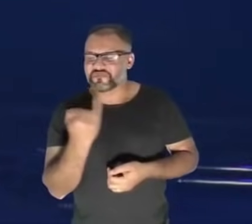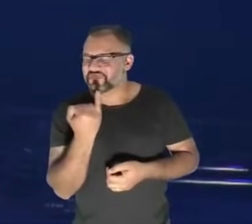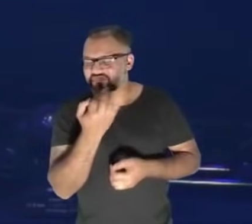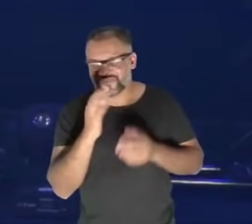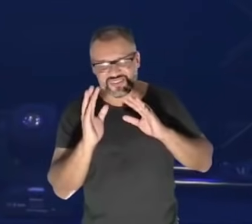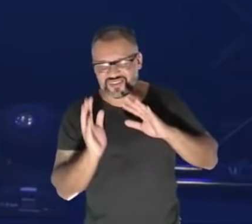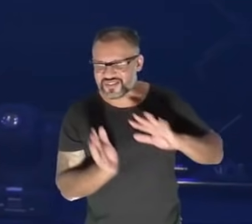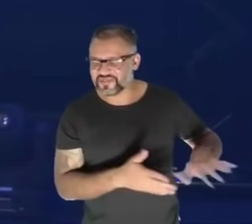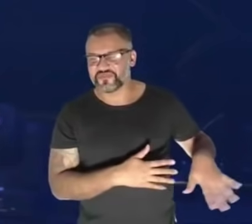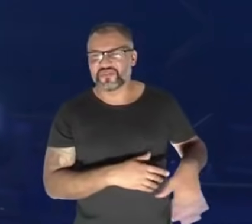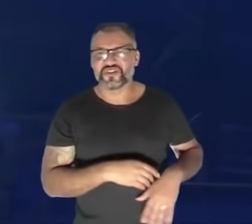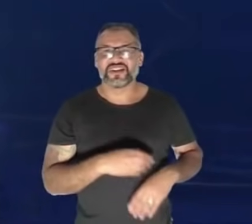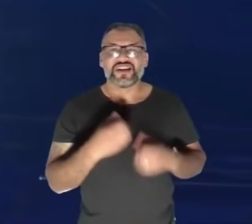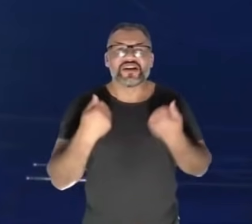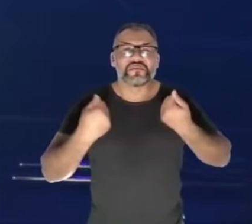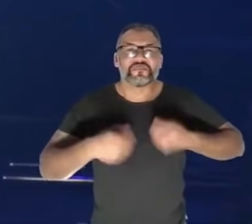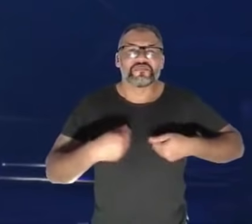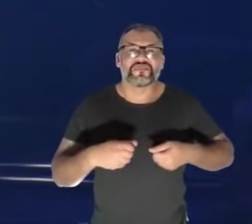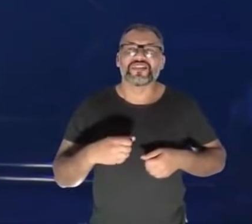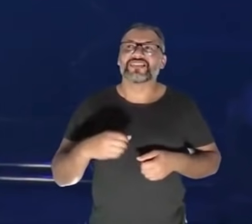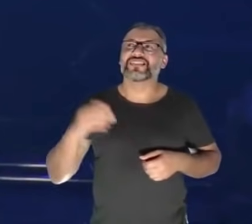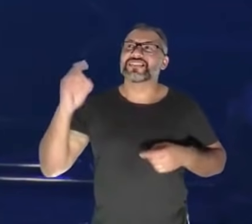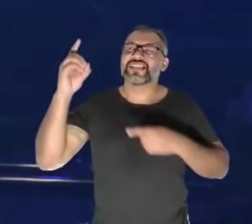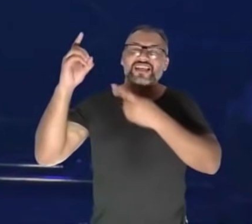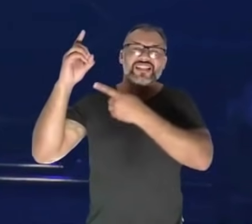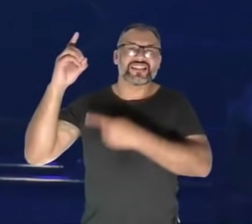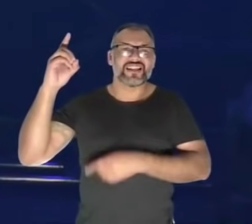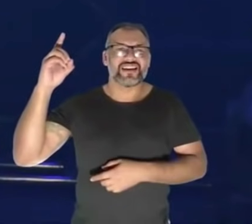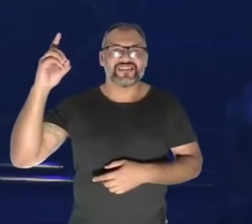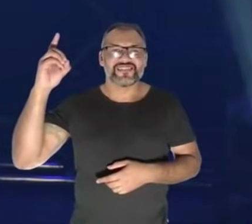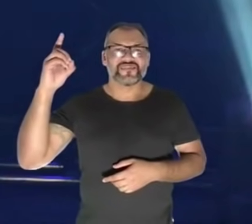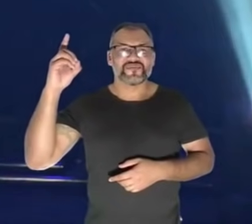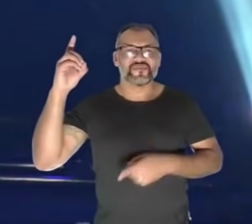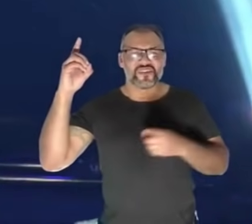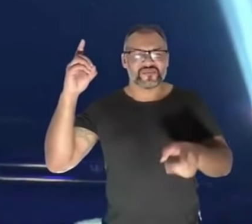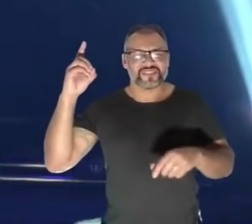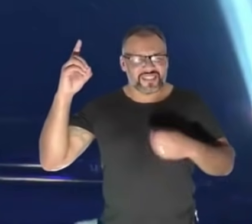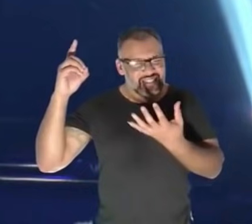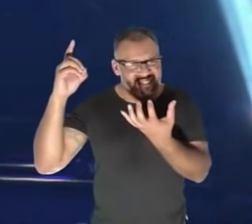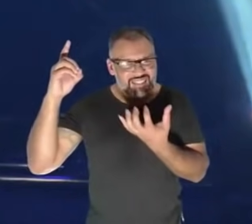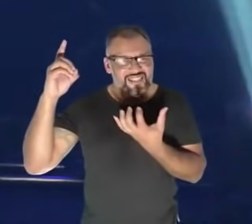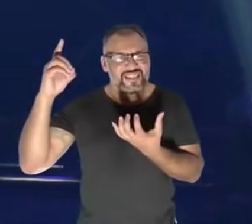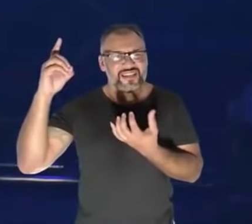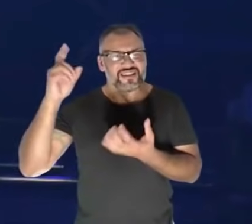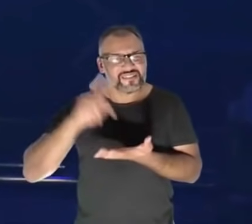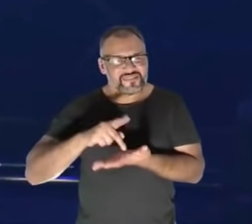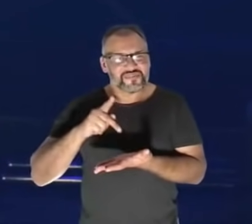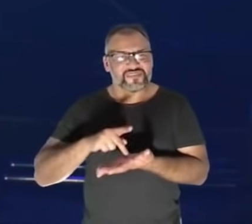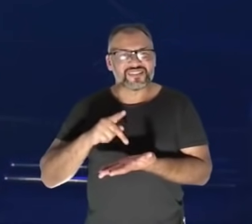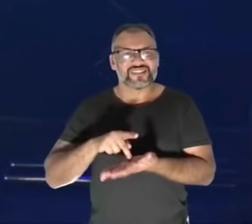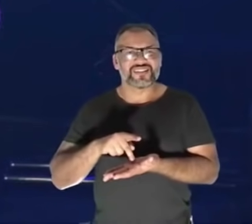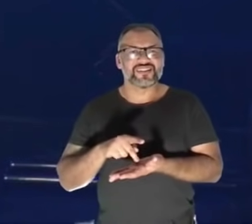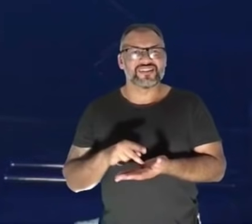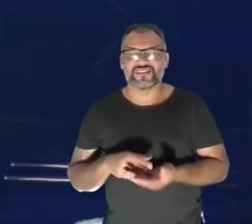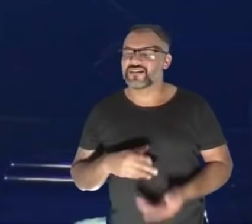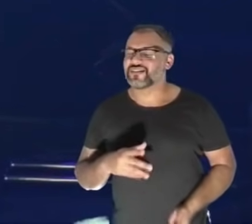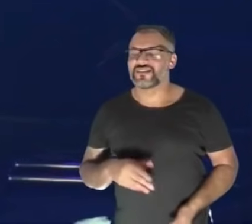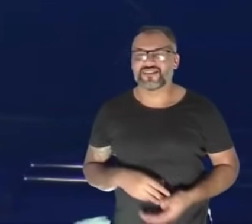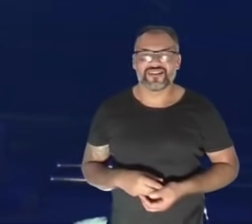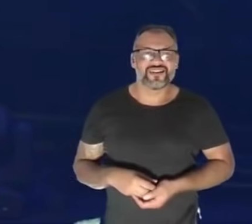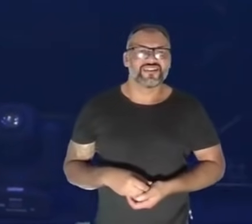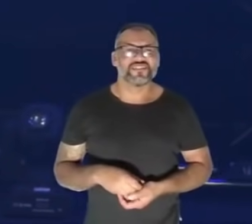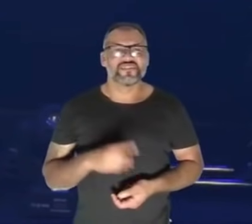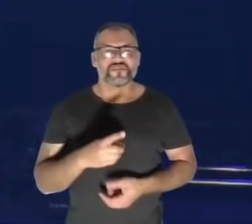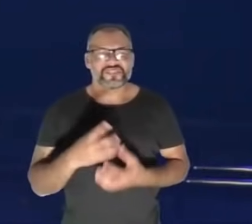vem tem que ser maior se não for maior meu irmão vende se vira e vai realmente a tua fome agora se não for maior dar seus pulos